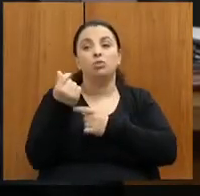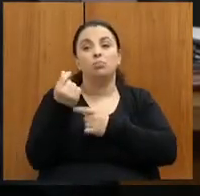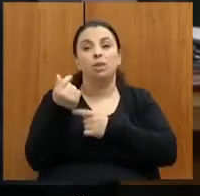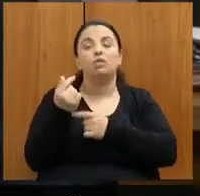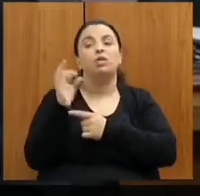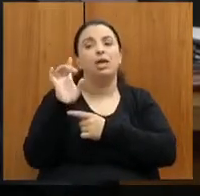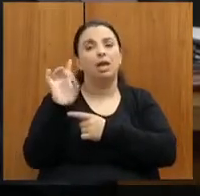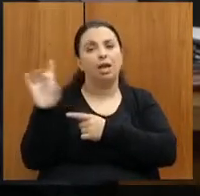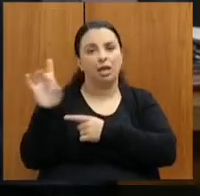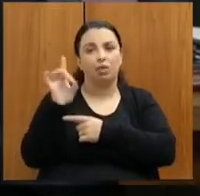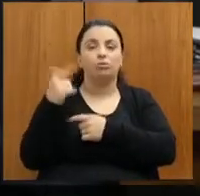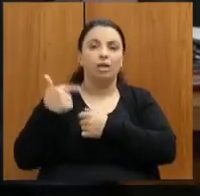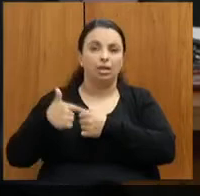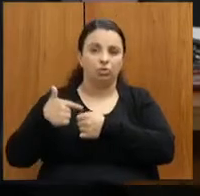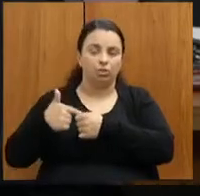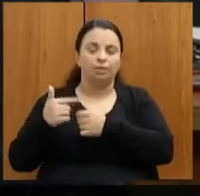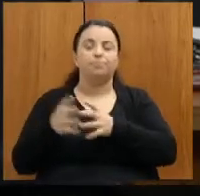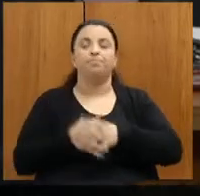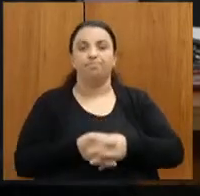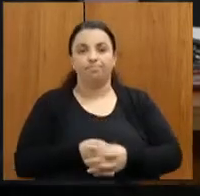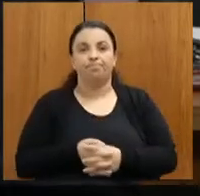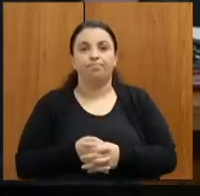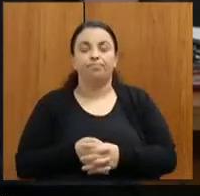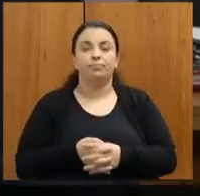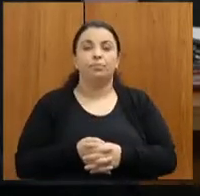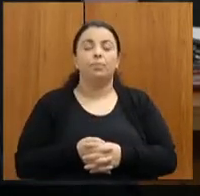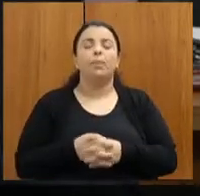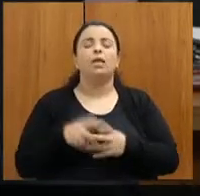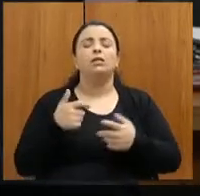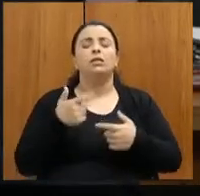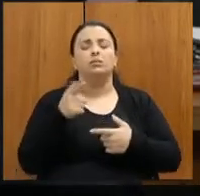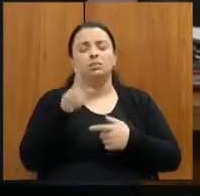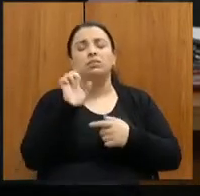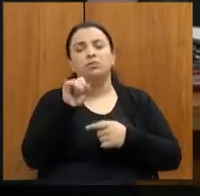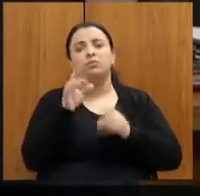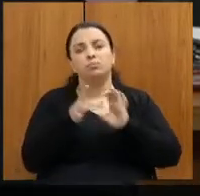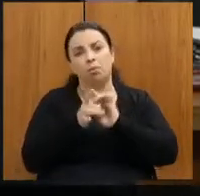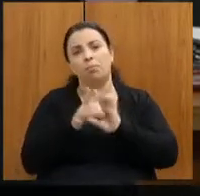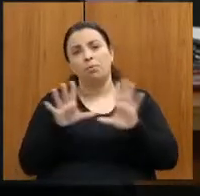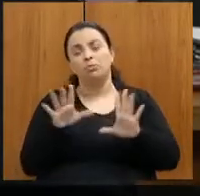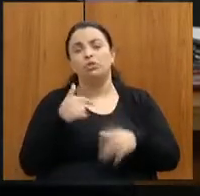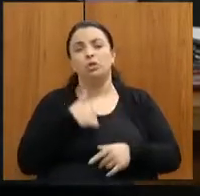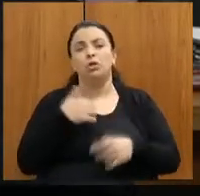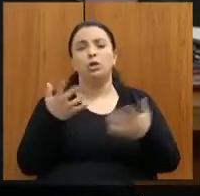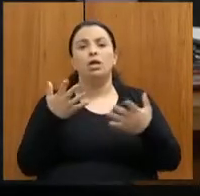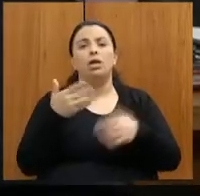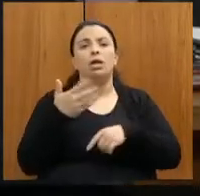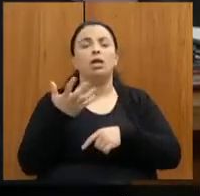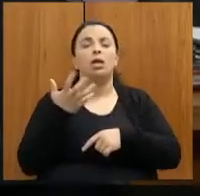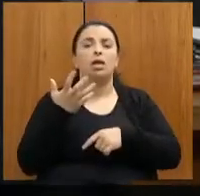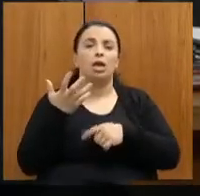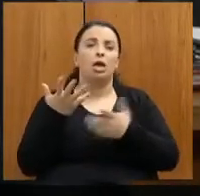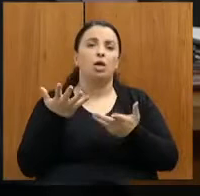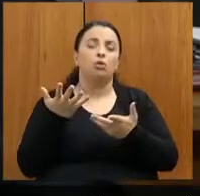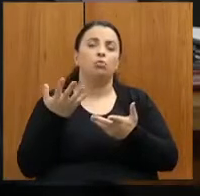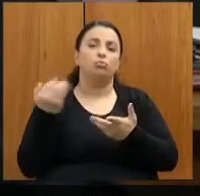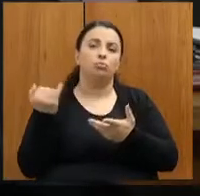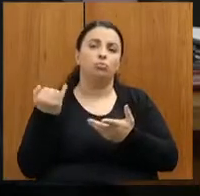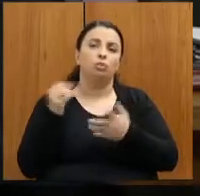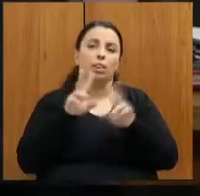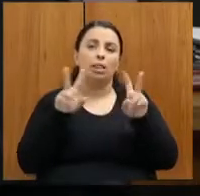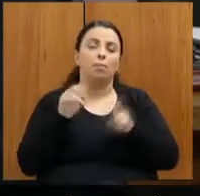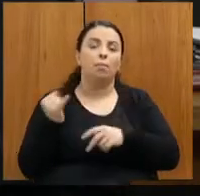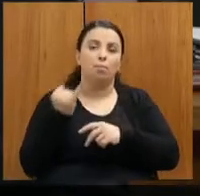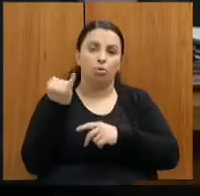comando atividade né o preço final da bomba eu eu gostaria se junto só me permitir uma uma questão importante